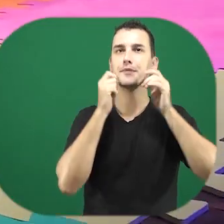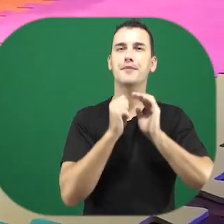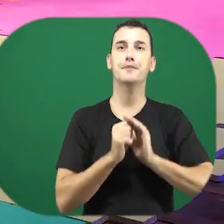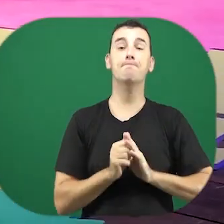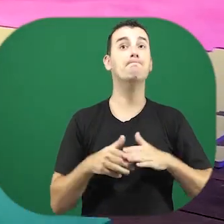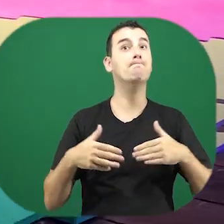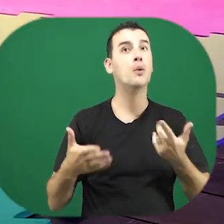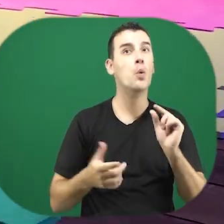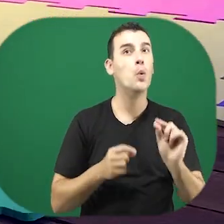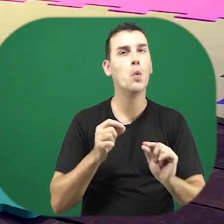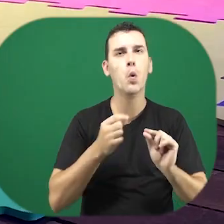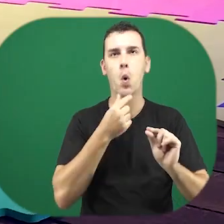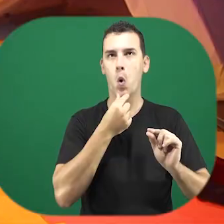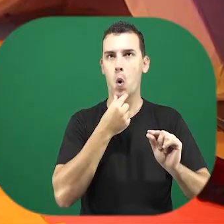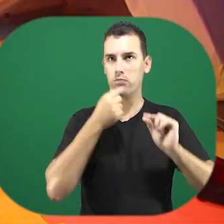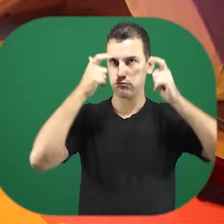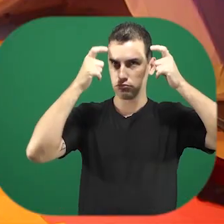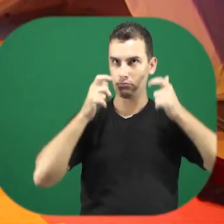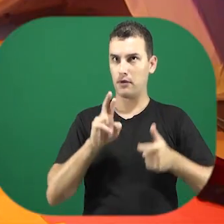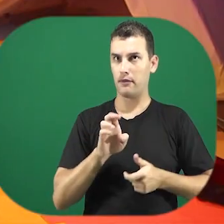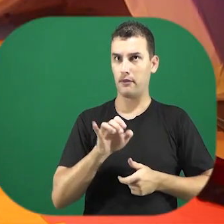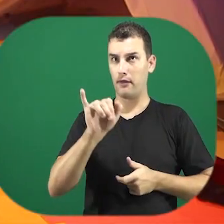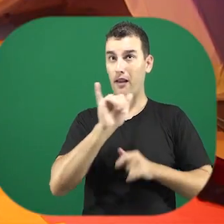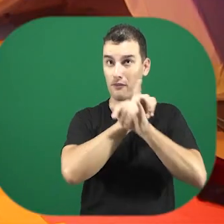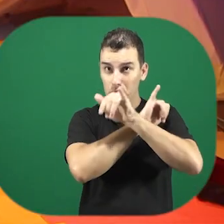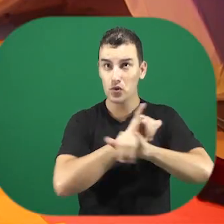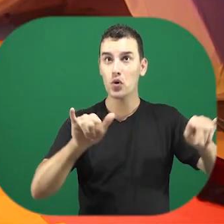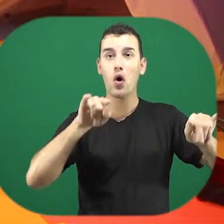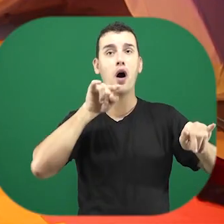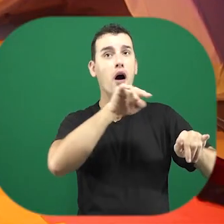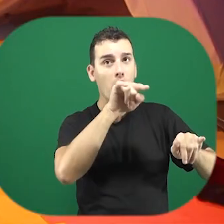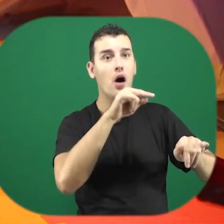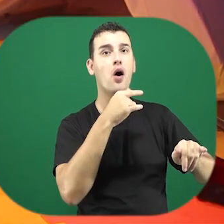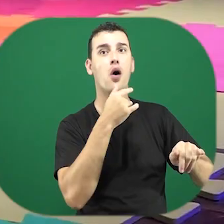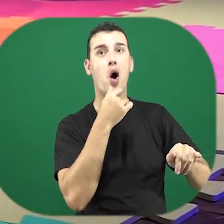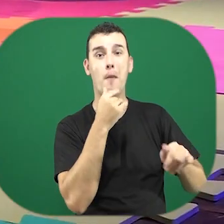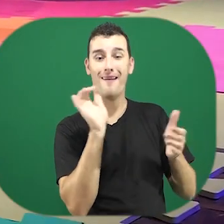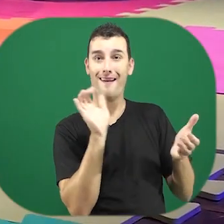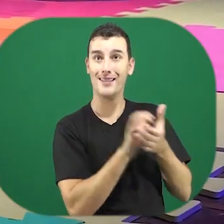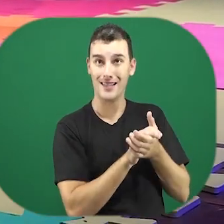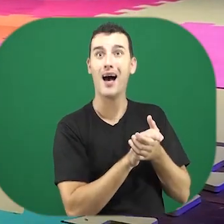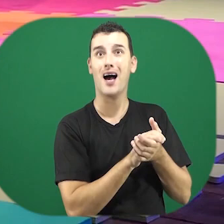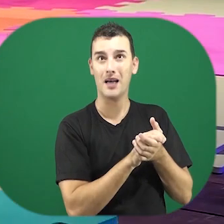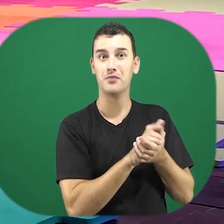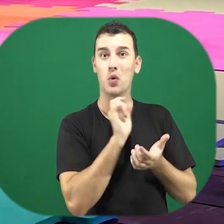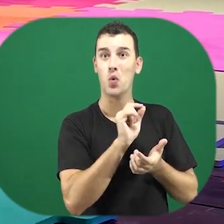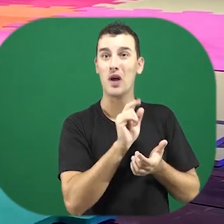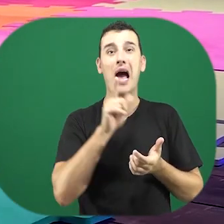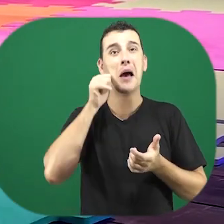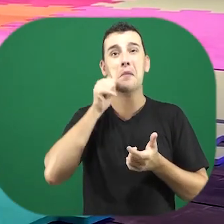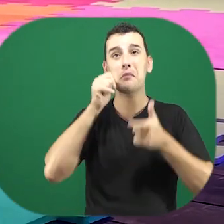Então, o rei anunciou que o príncipe iria se casar com uma princesa de um rei, de um reino vizinho.